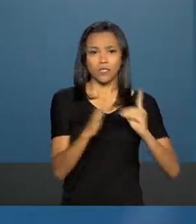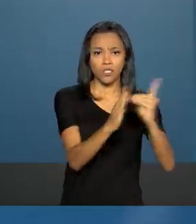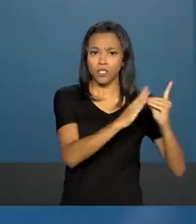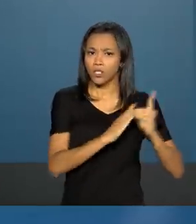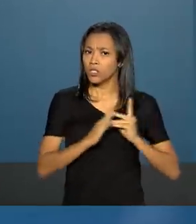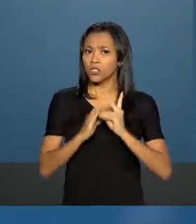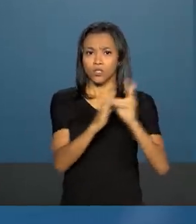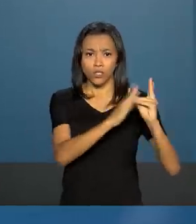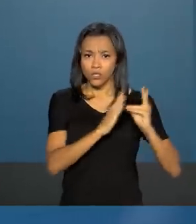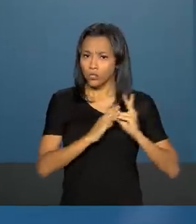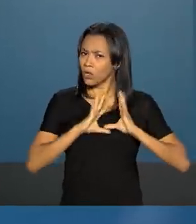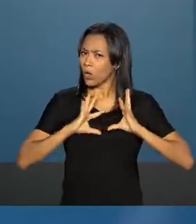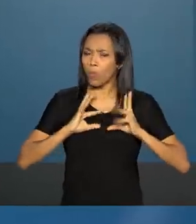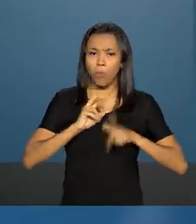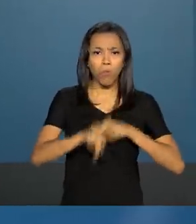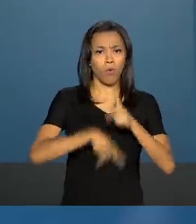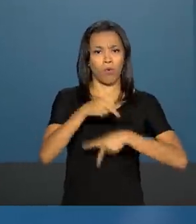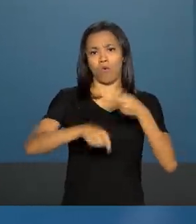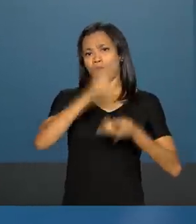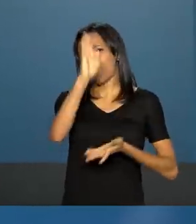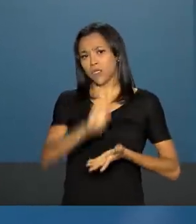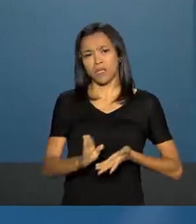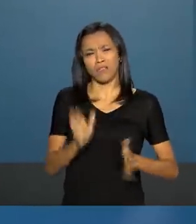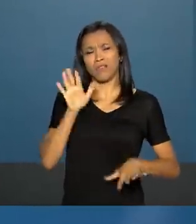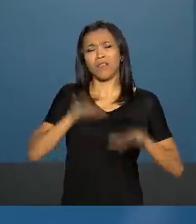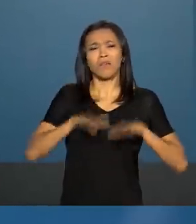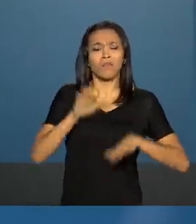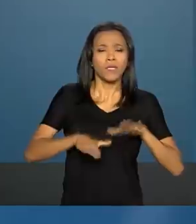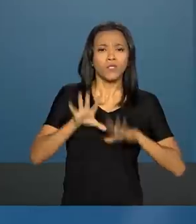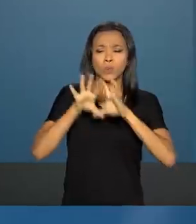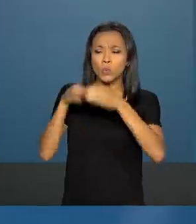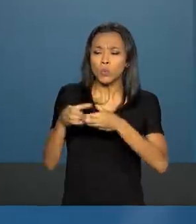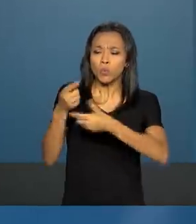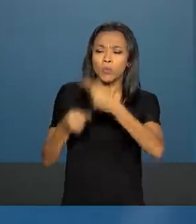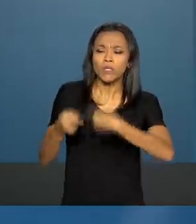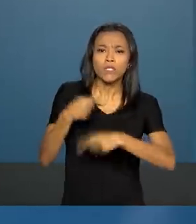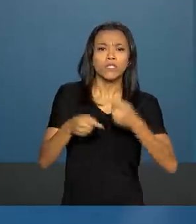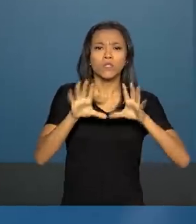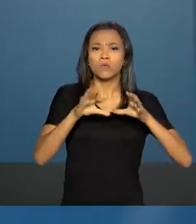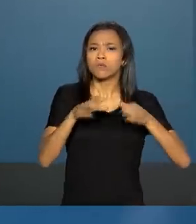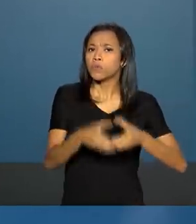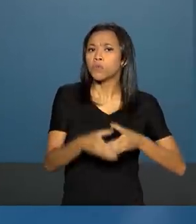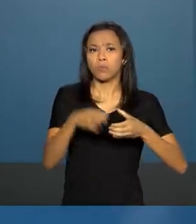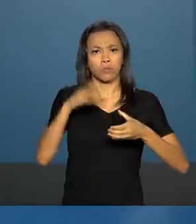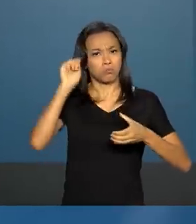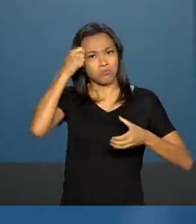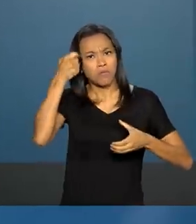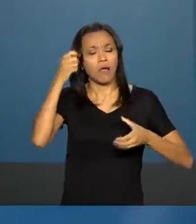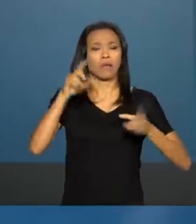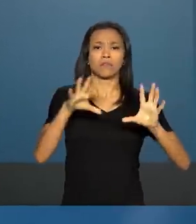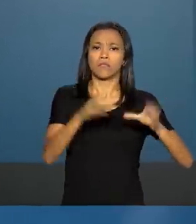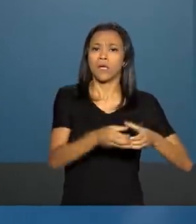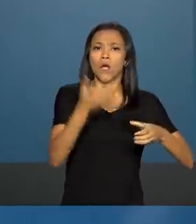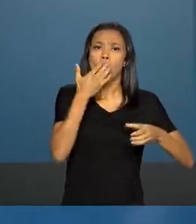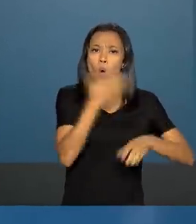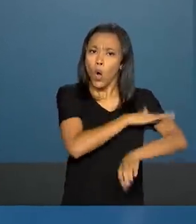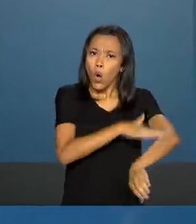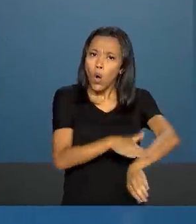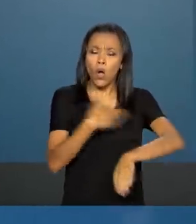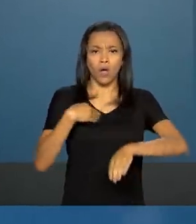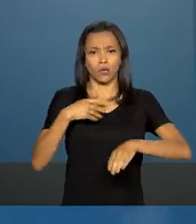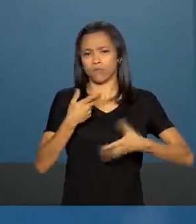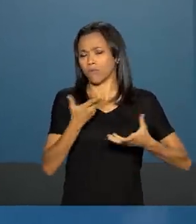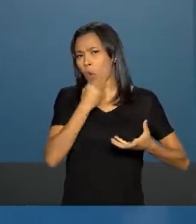brasileiros, independente de filiação político-partidária, de gênero, raça, cor, seja lá o que